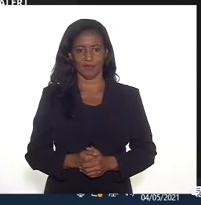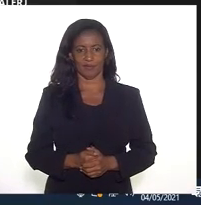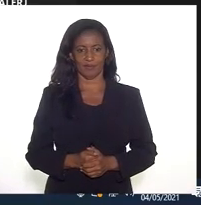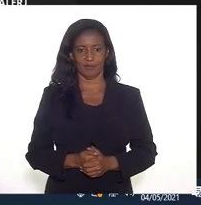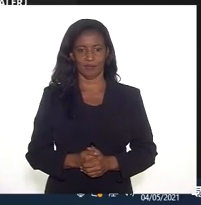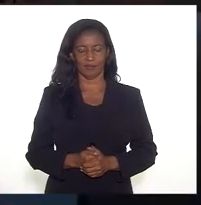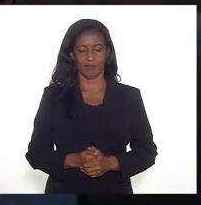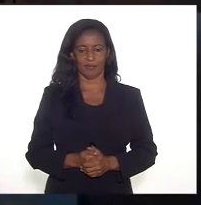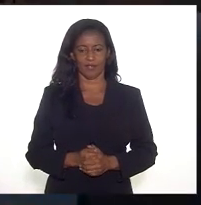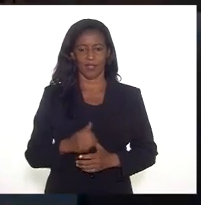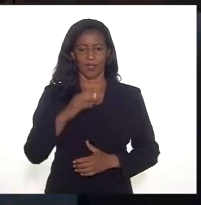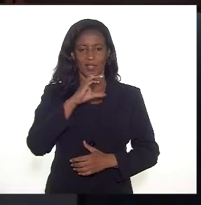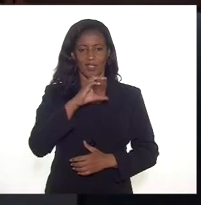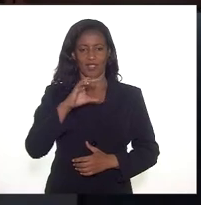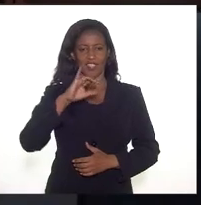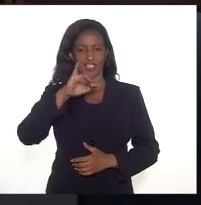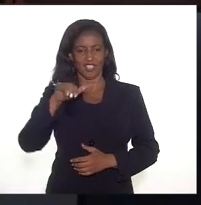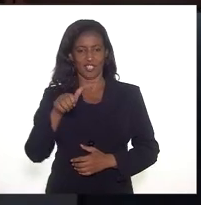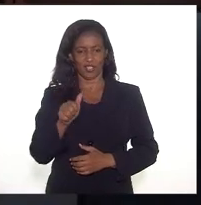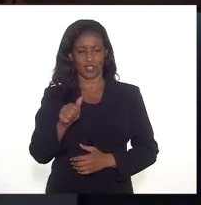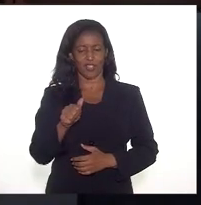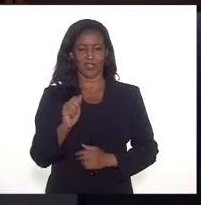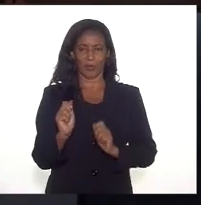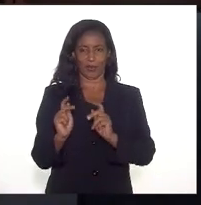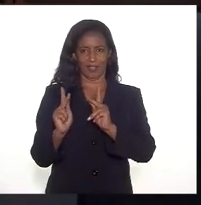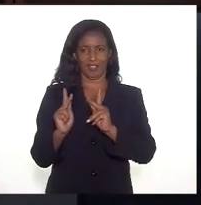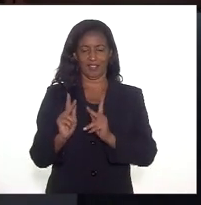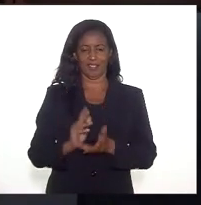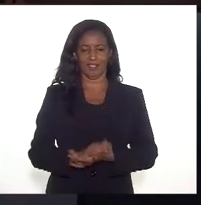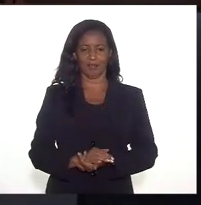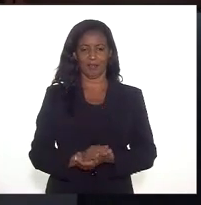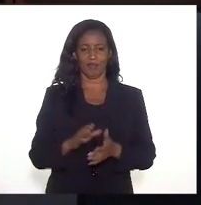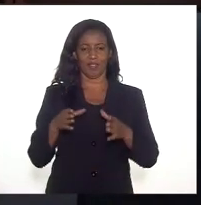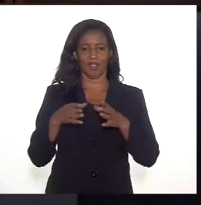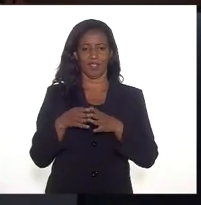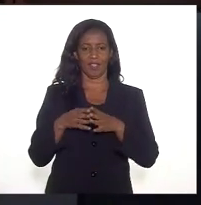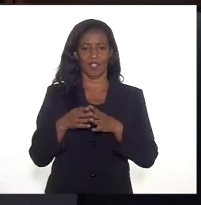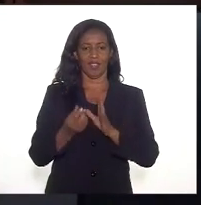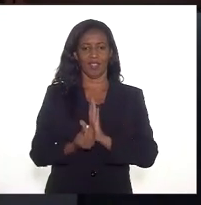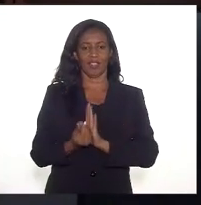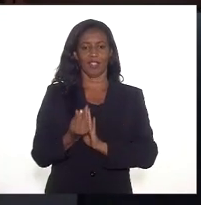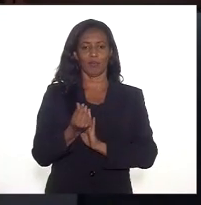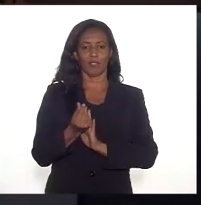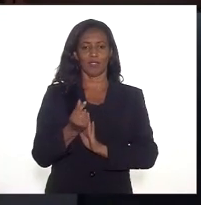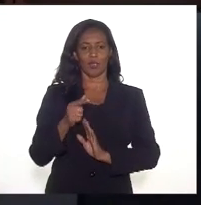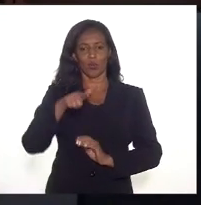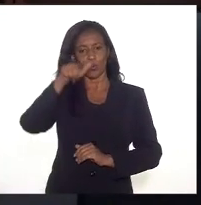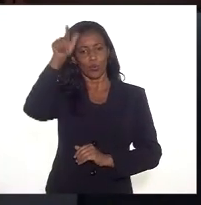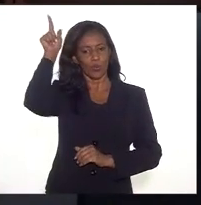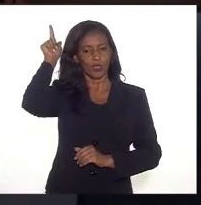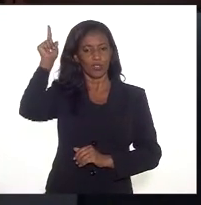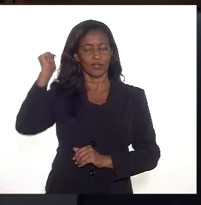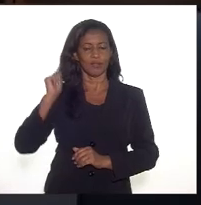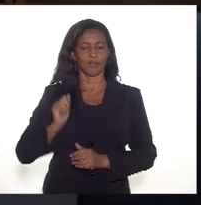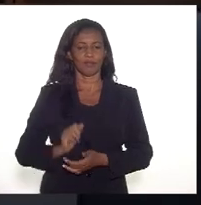Com a CCJ, deputado Dionísio Lins. Ok. Pela Comissão de Tributação, deputado Luiz Paulo.